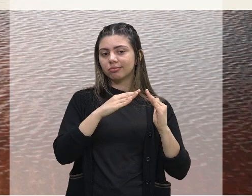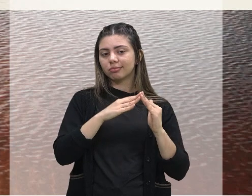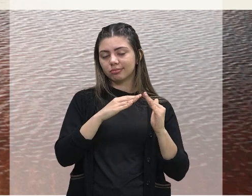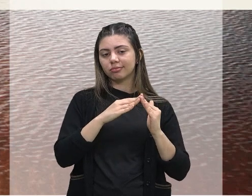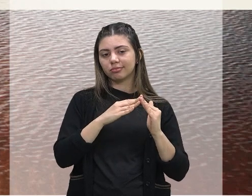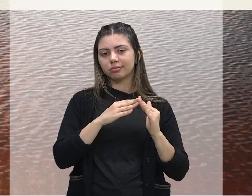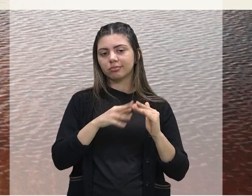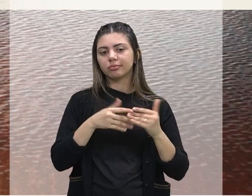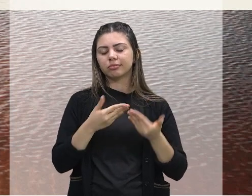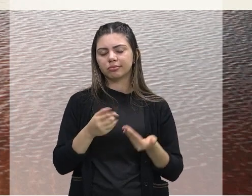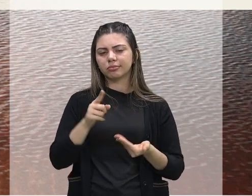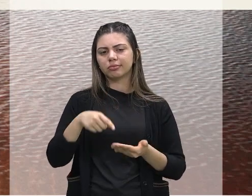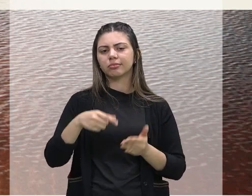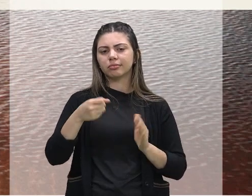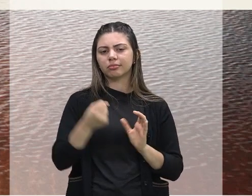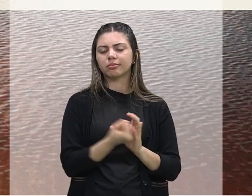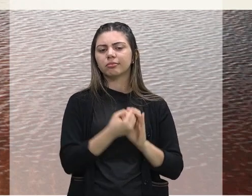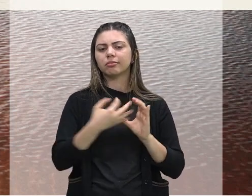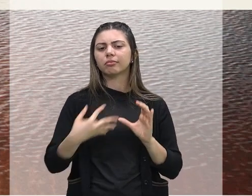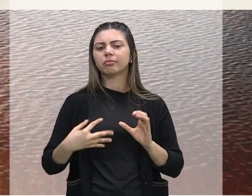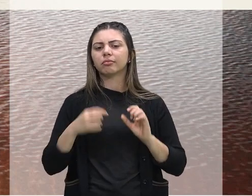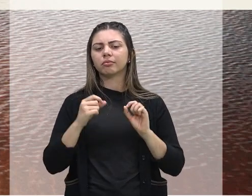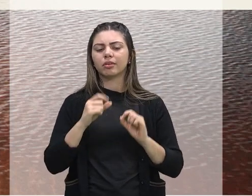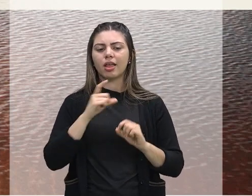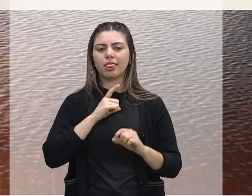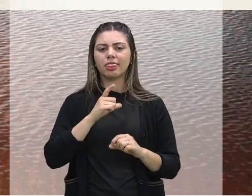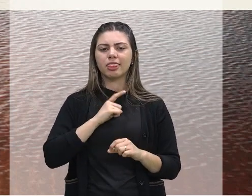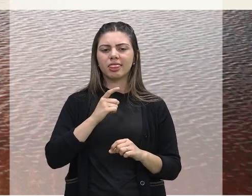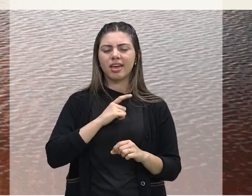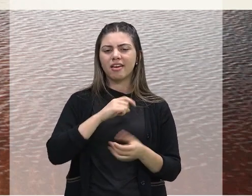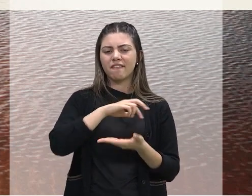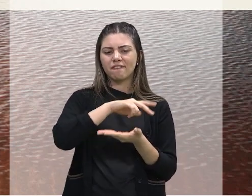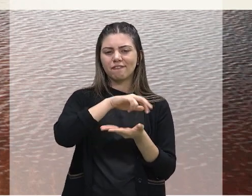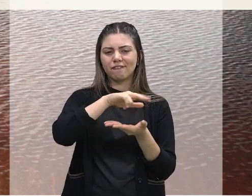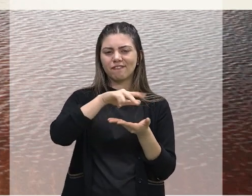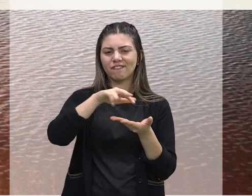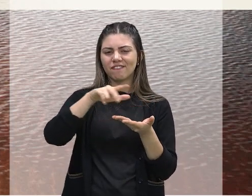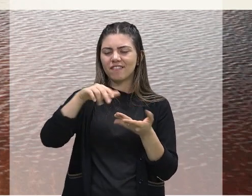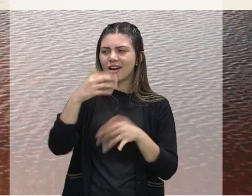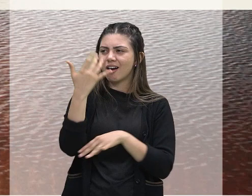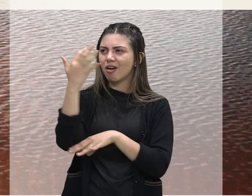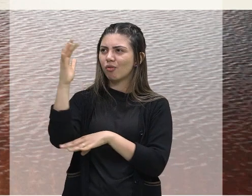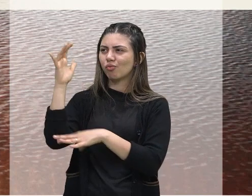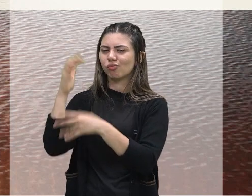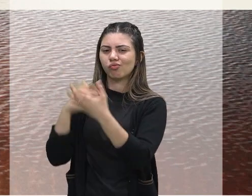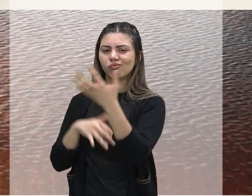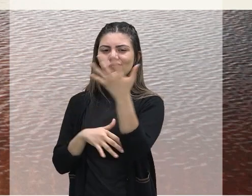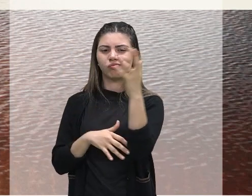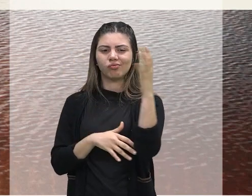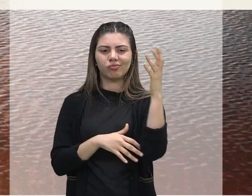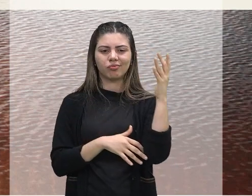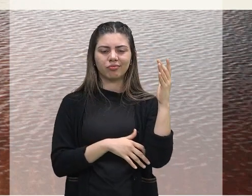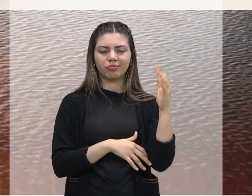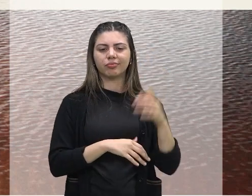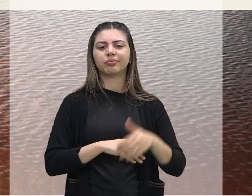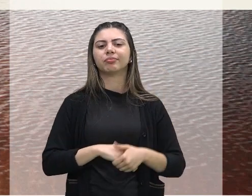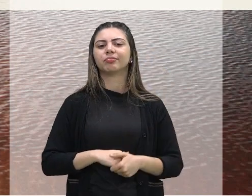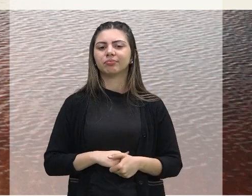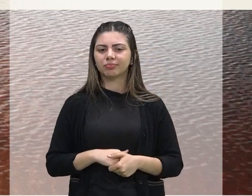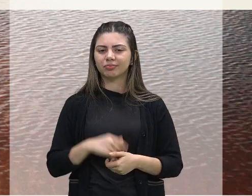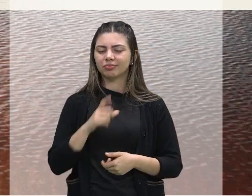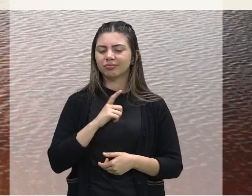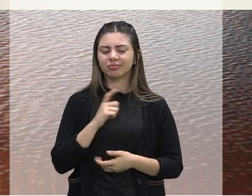É um lugar marcado por enorme diversidade ambiental. Então, isso aqui há uma grande diversidade, né? Uma fauna,